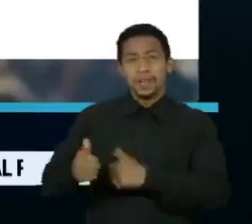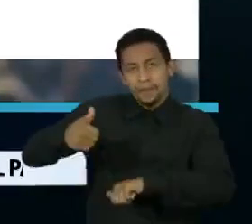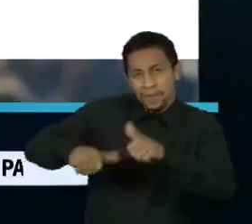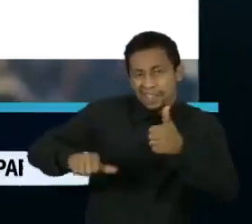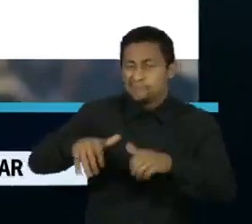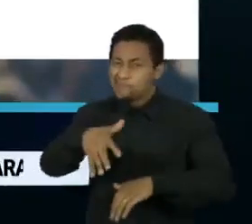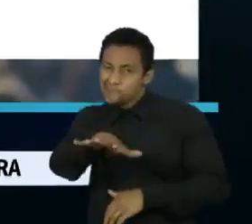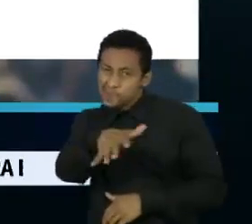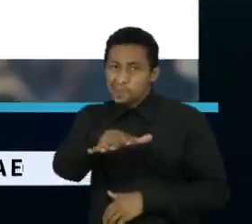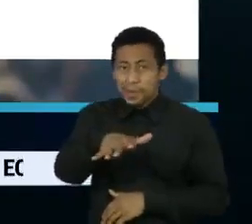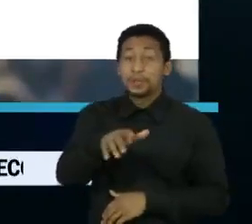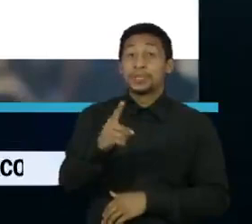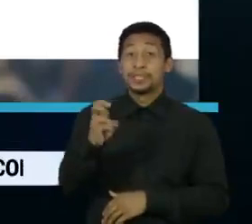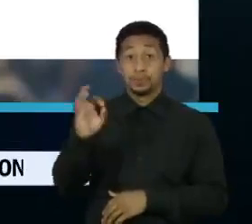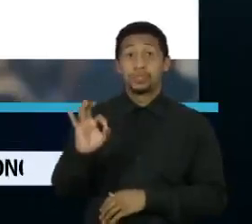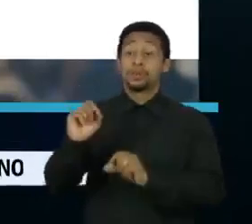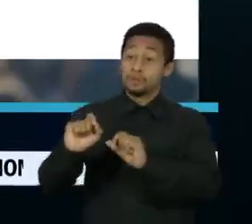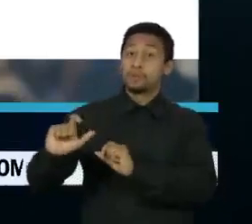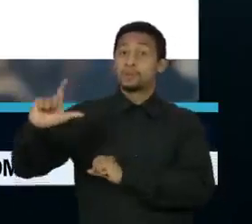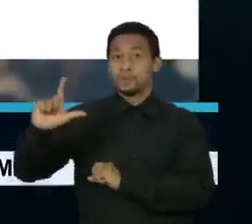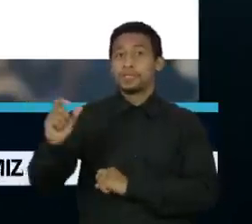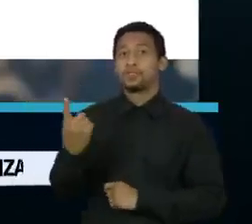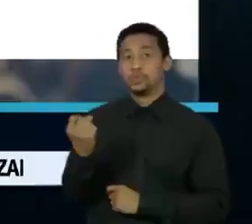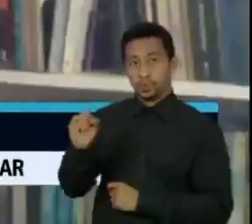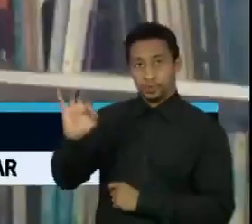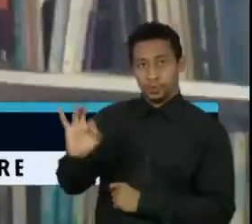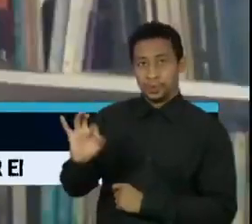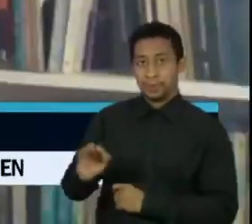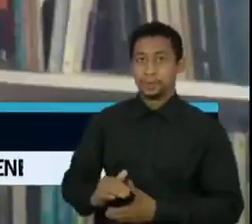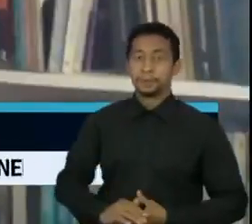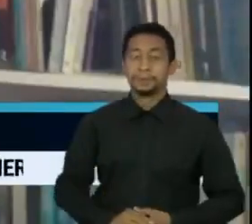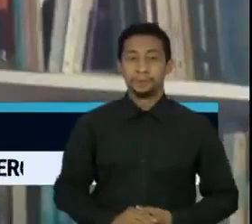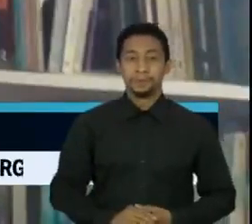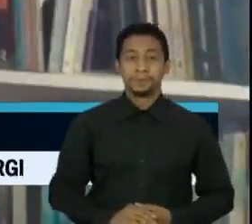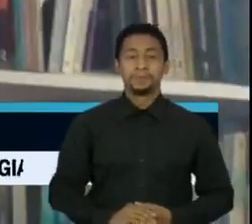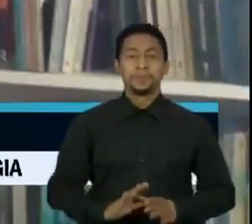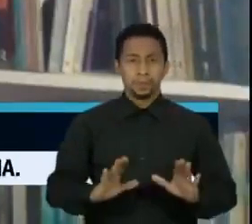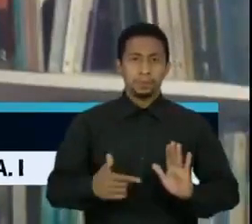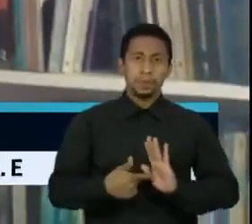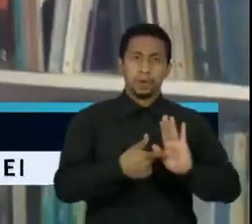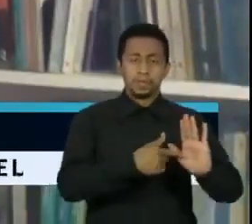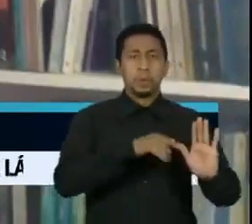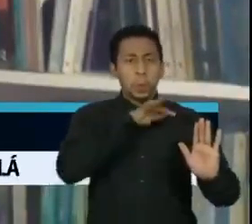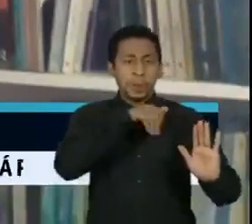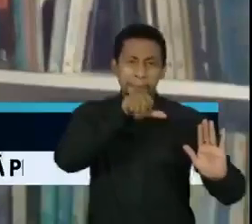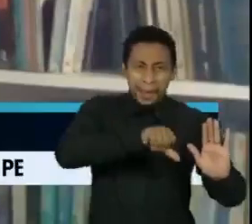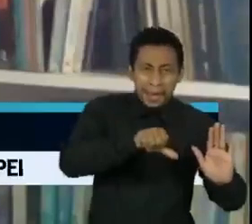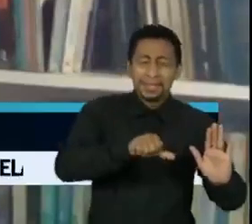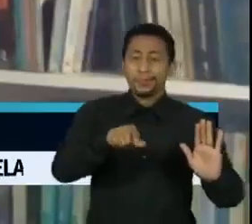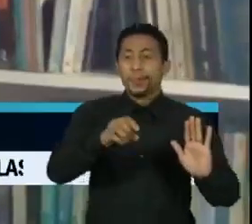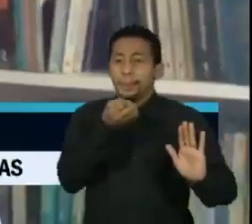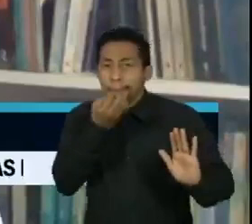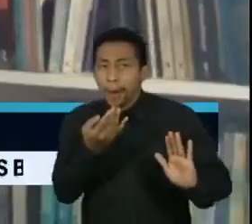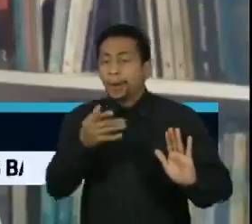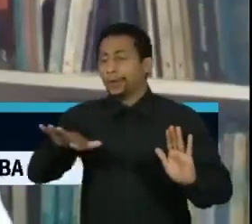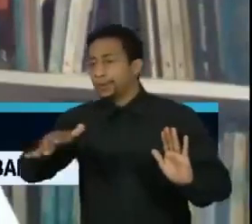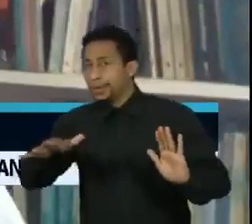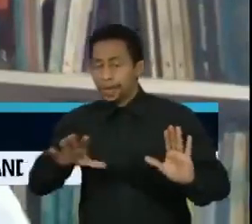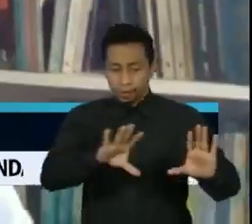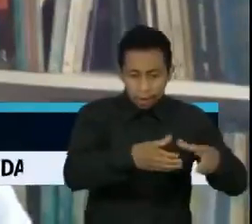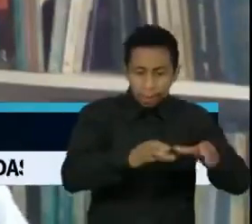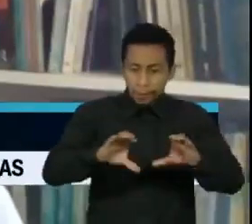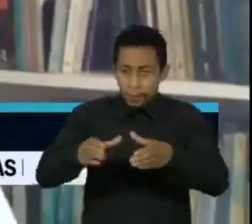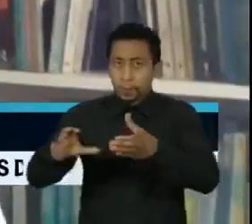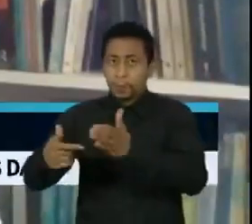como regular cresceram para 18%. Esses dois pontos que são candidatos à explicação são os seguintes.